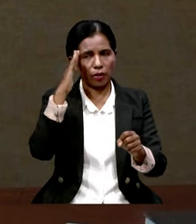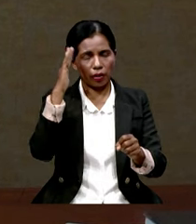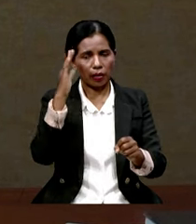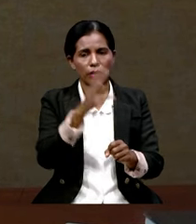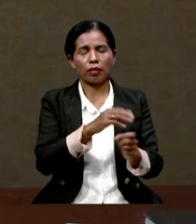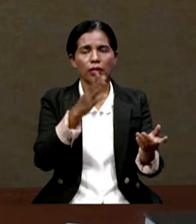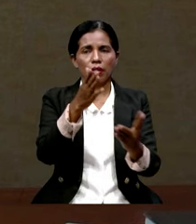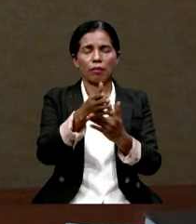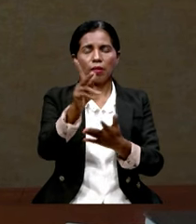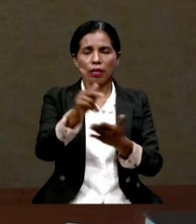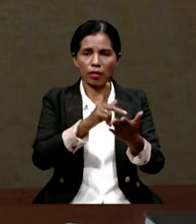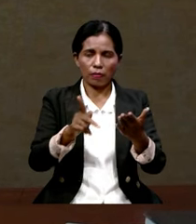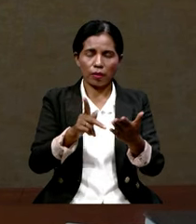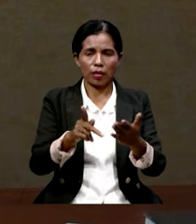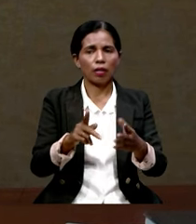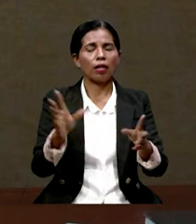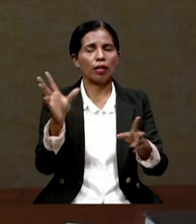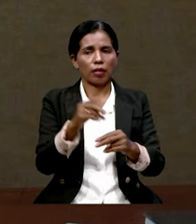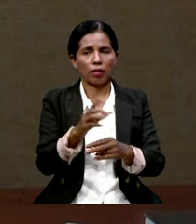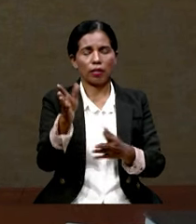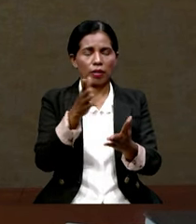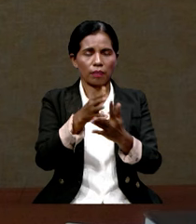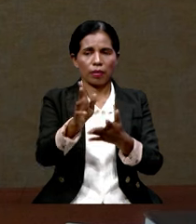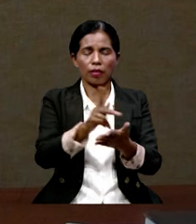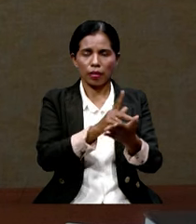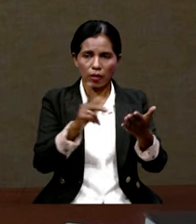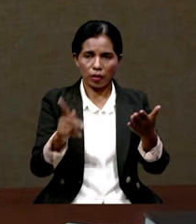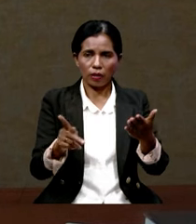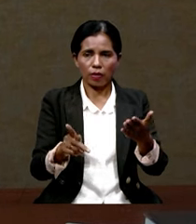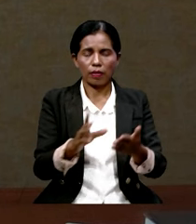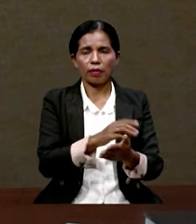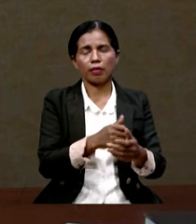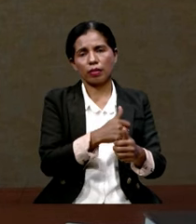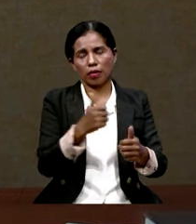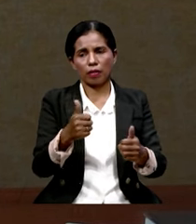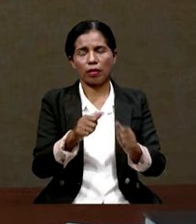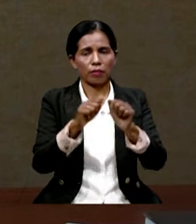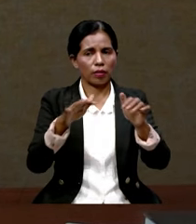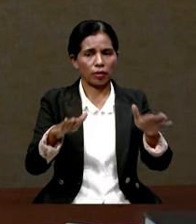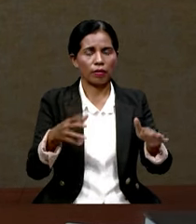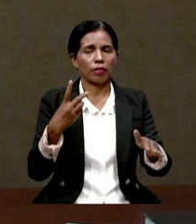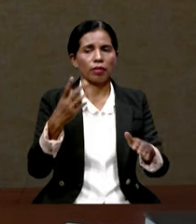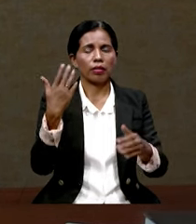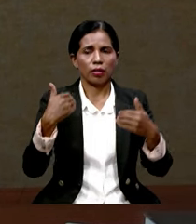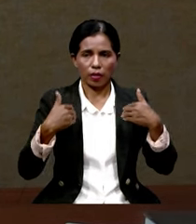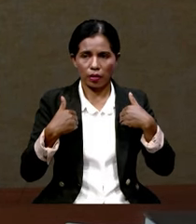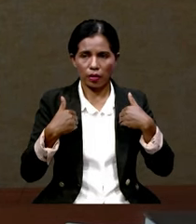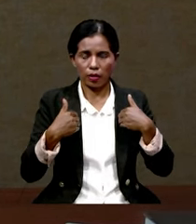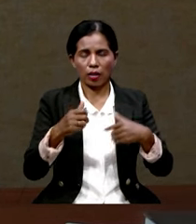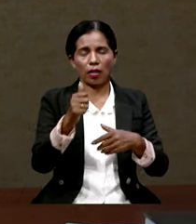categoria de crime ou categoria de administrativo. Se é administrativo, ia